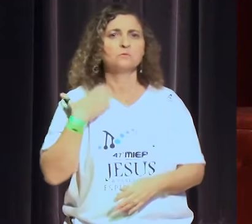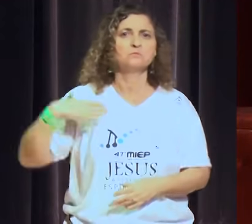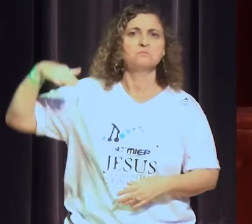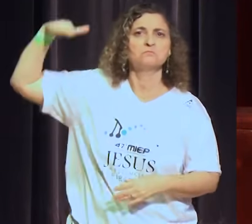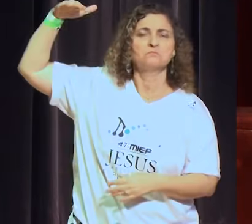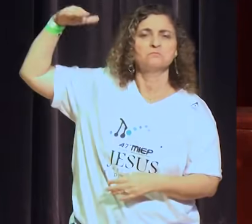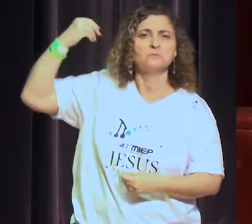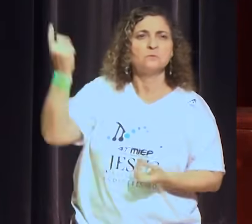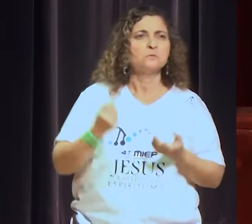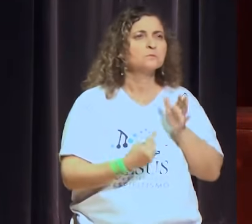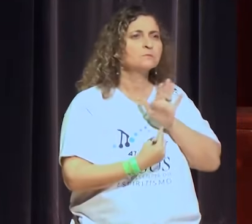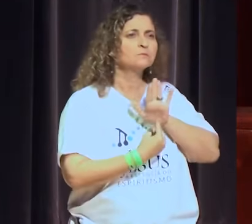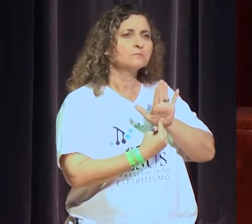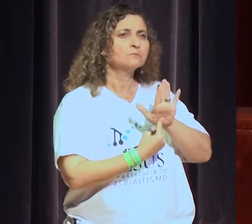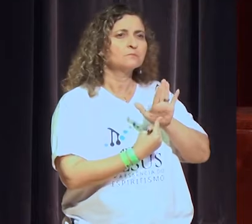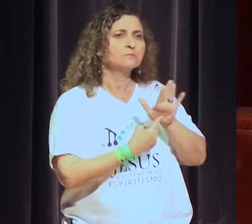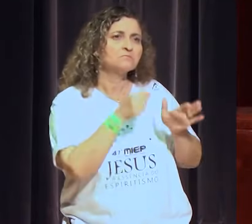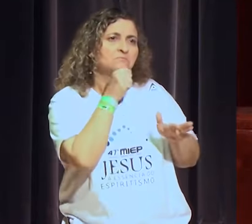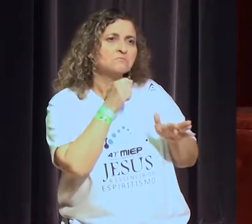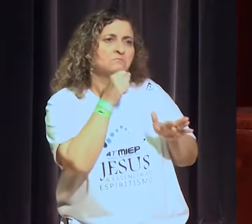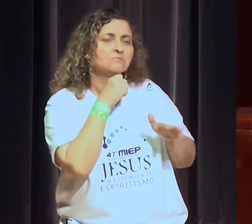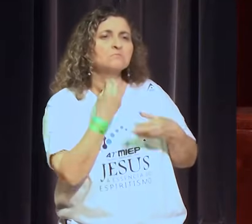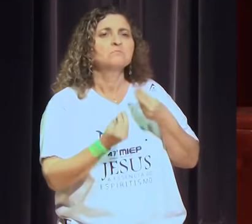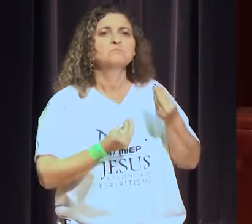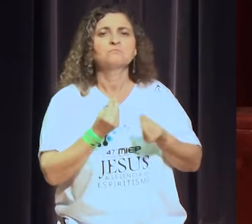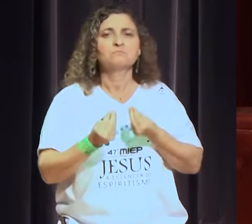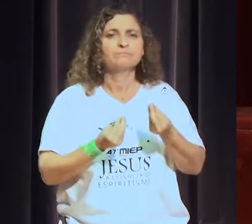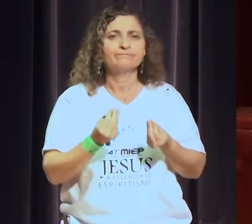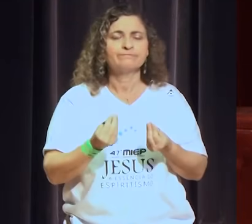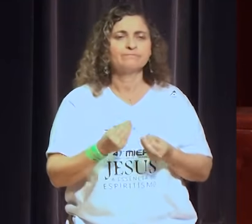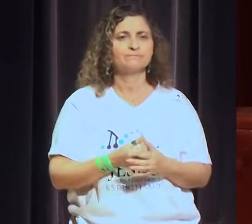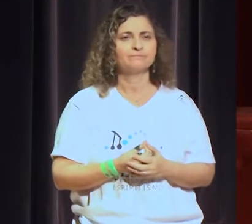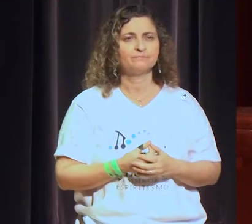adulto? Como que ela se expressa num ancião? Numa anciã?